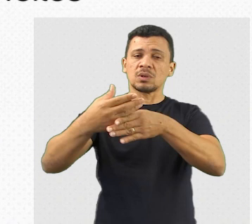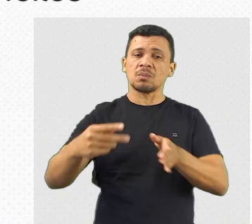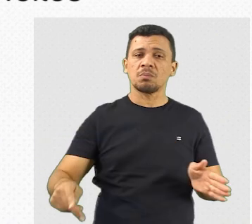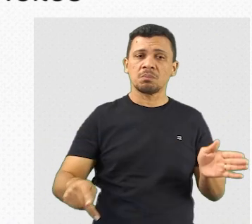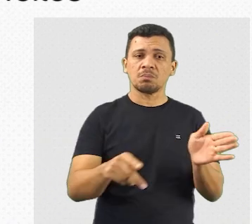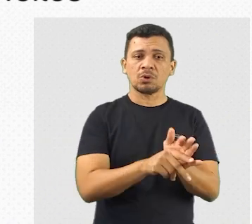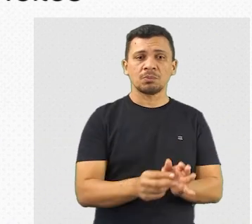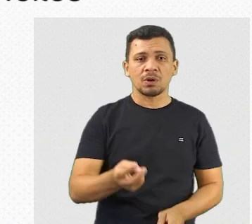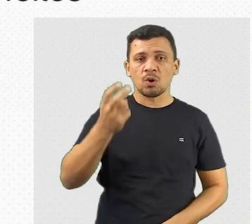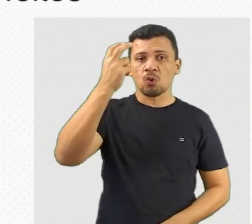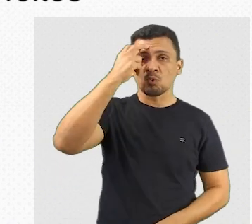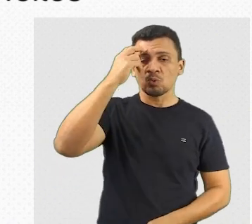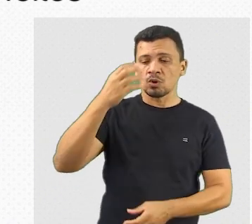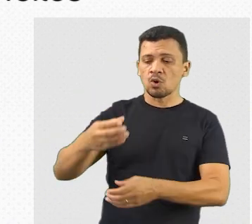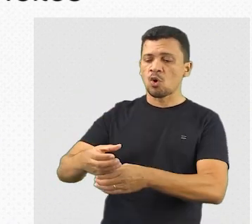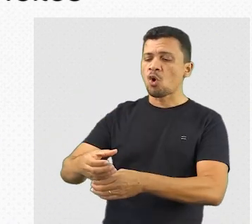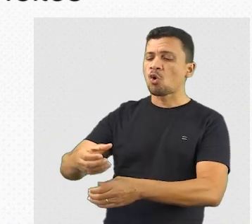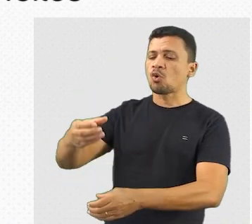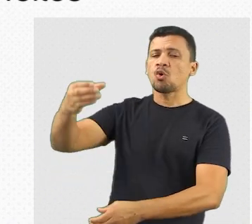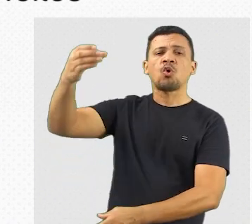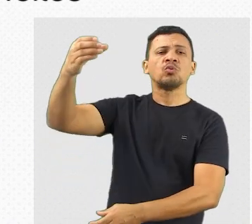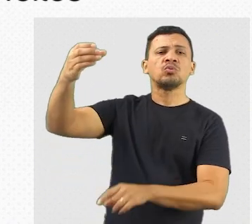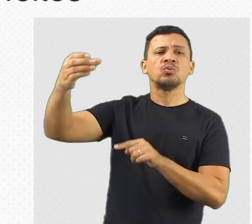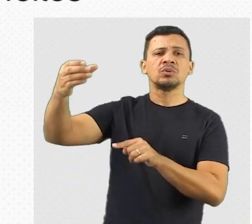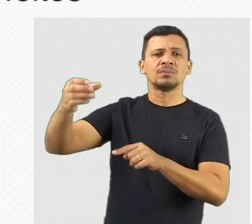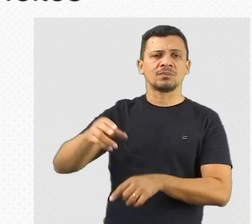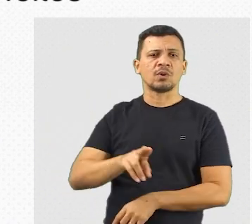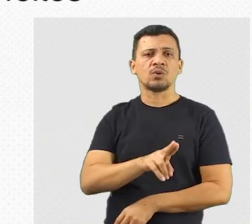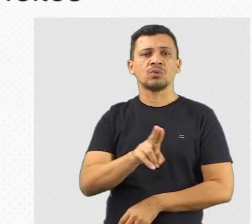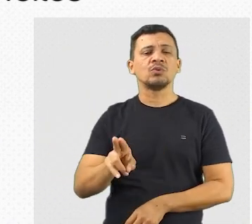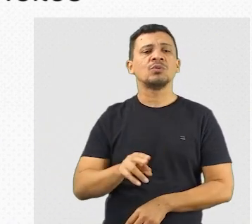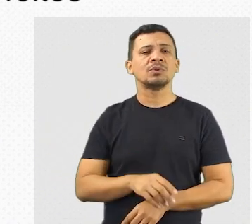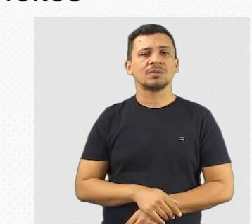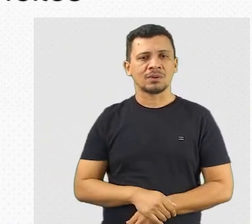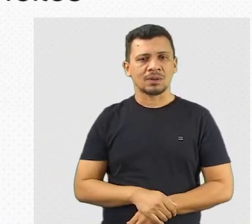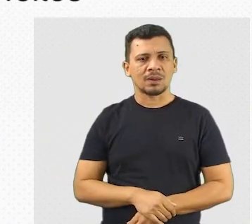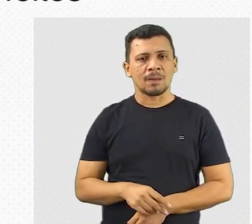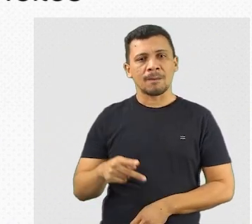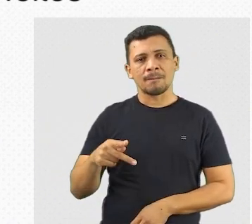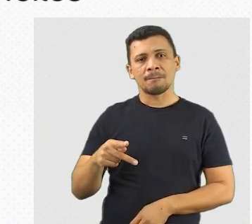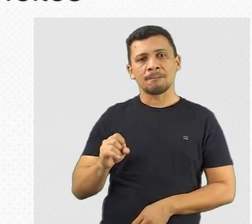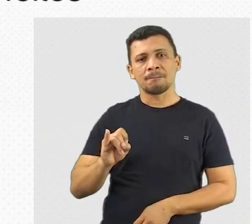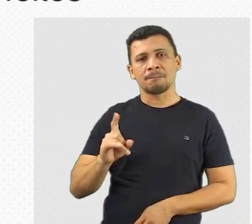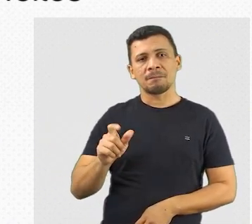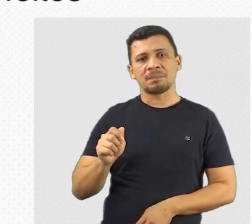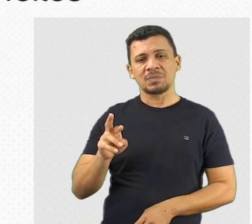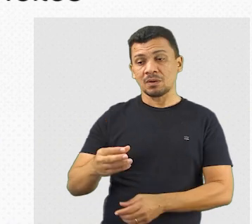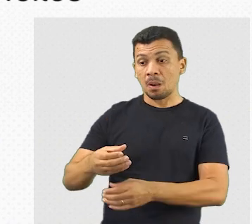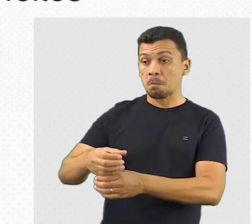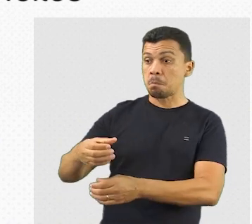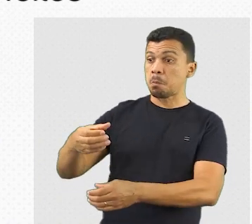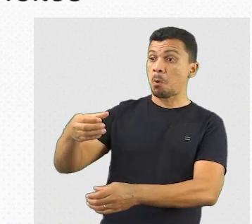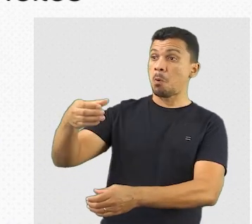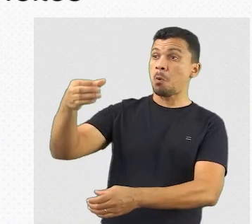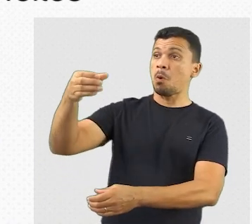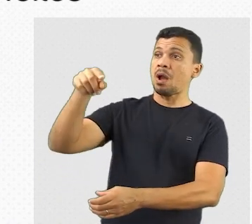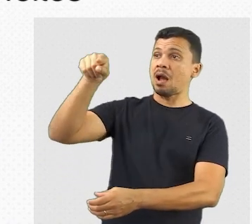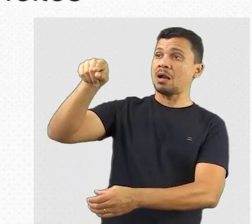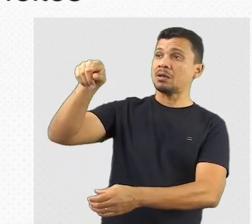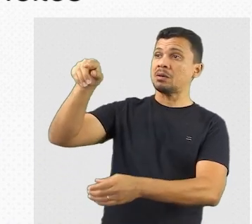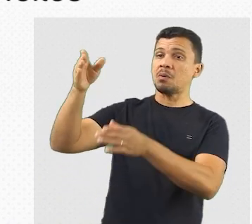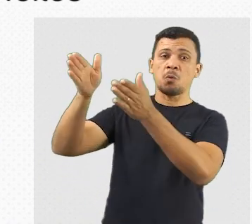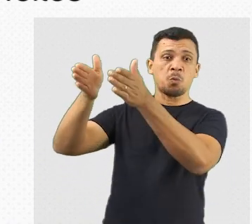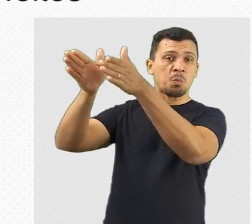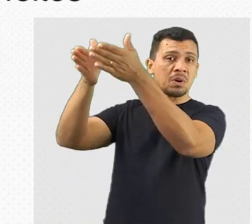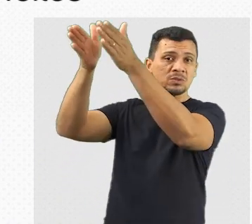cultural. Colunas, o que é uma coluna? Como o nome diz, como se fosse um pilar gigante de mármore, com uma escultura em cima do